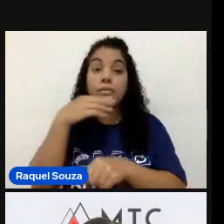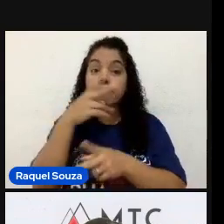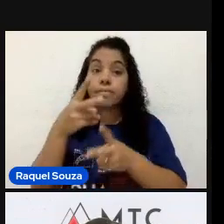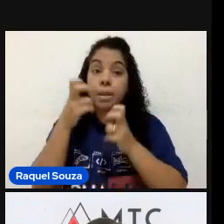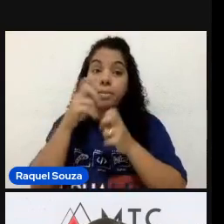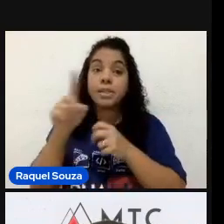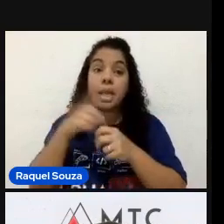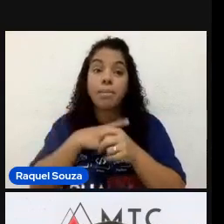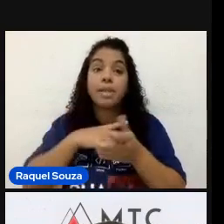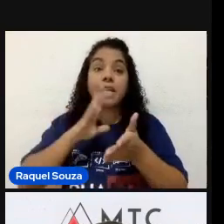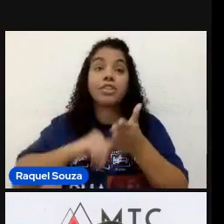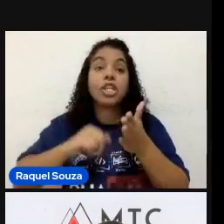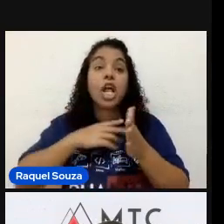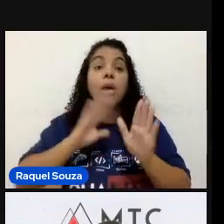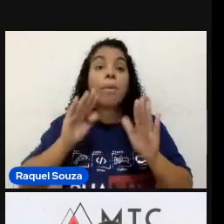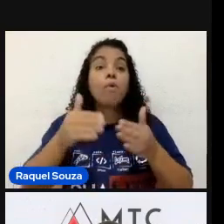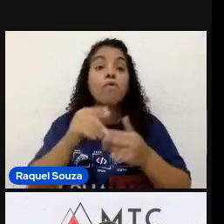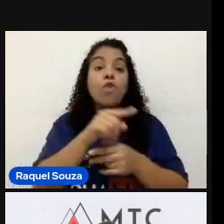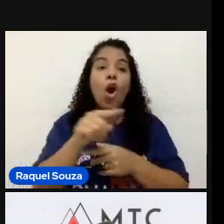meu foco no trabalho.